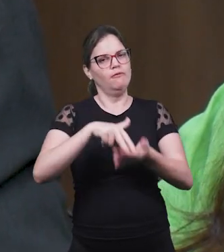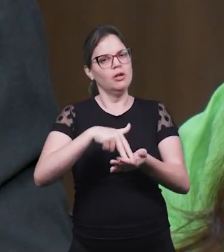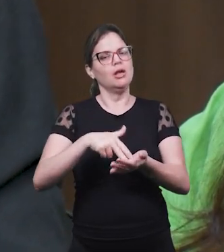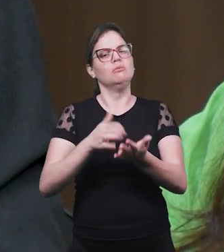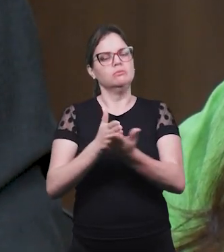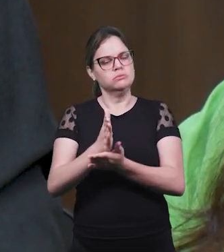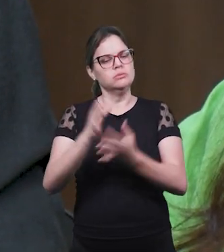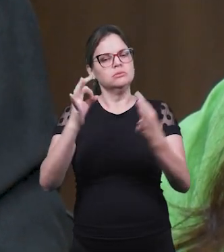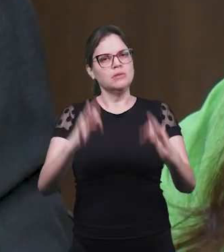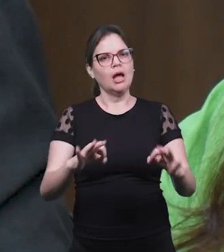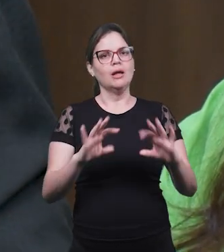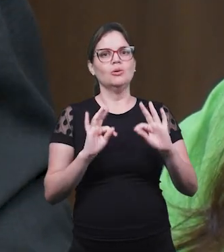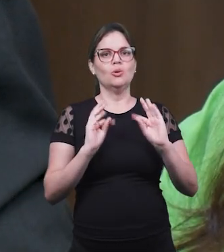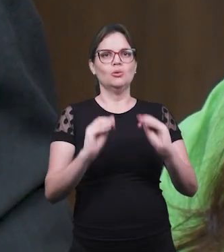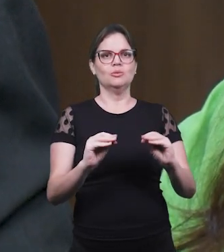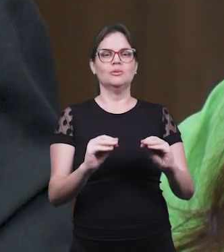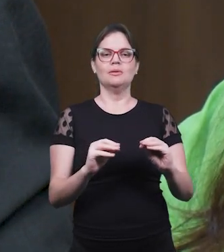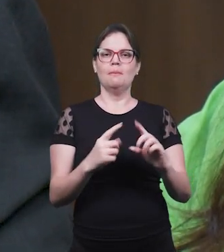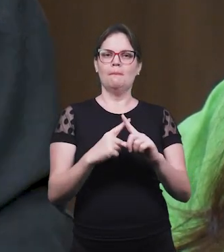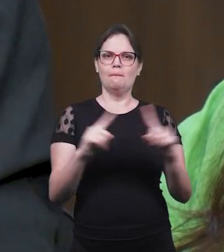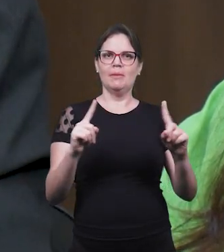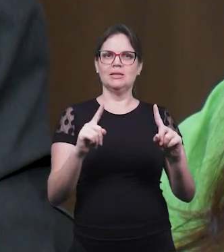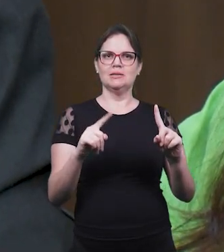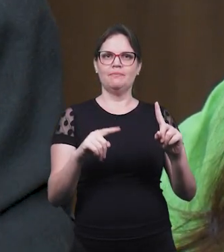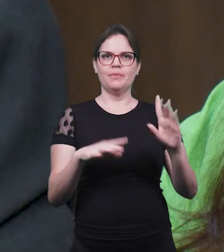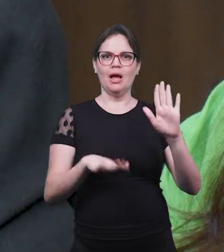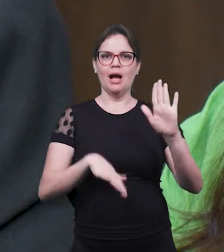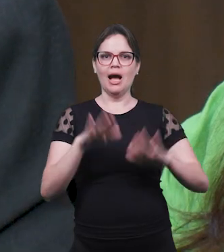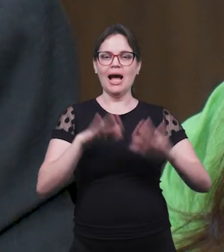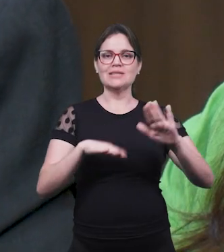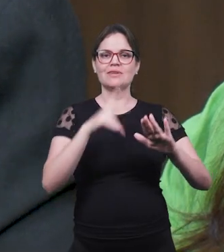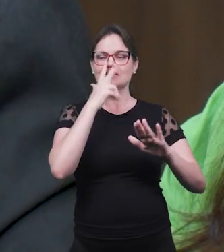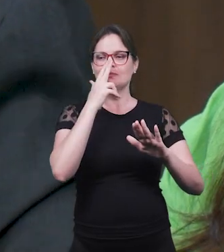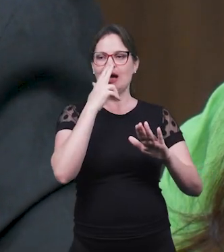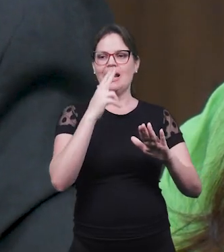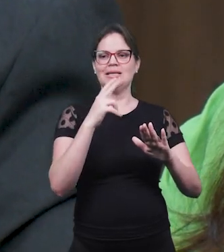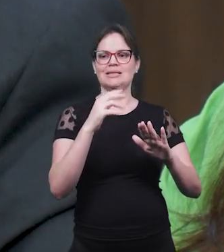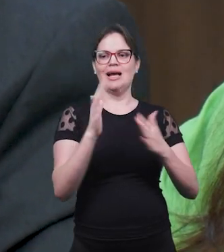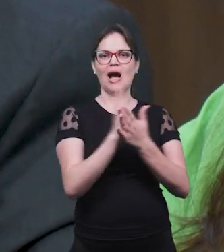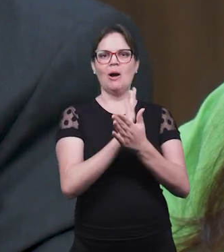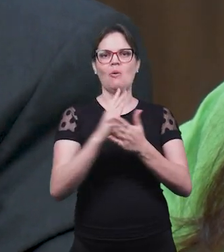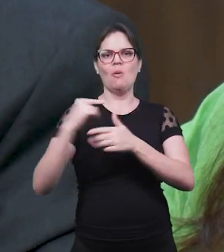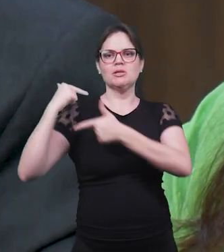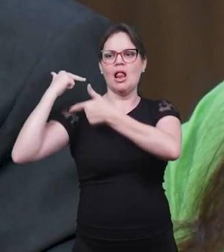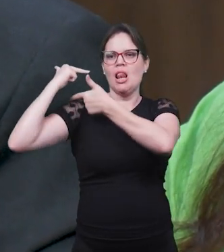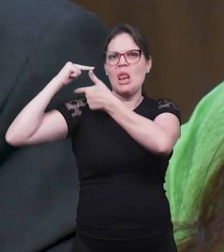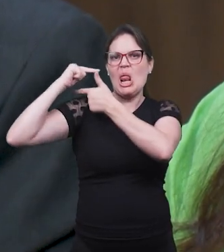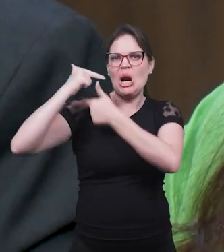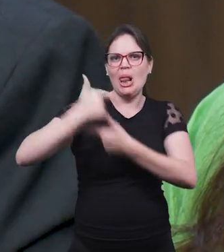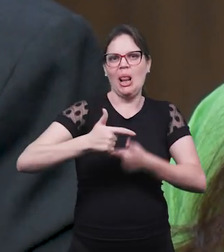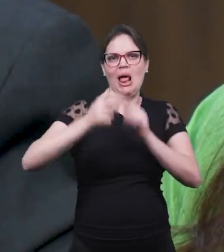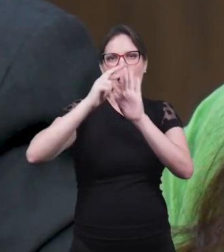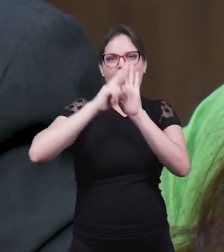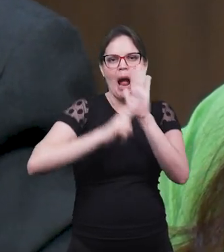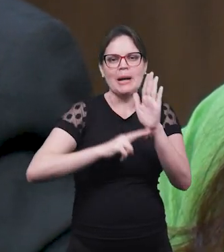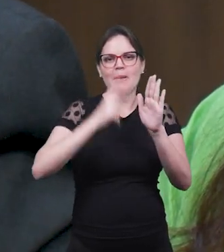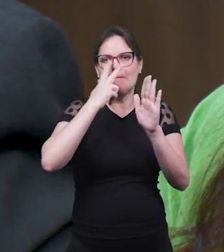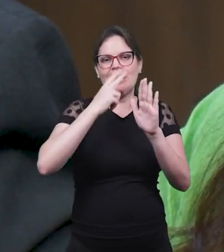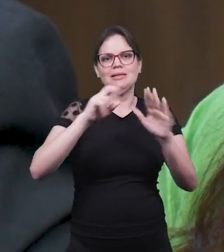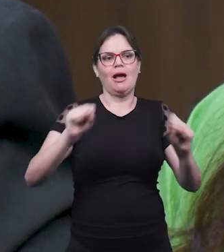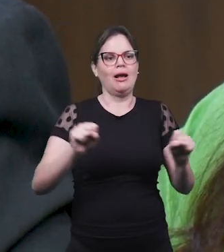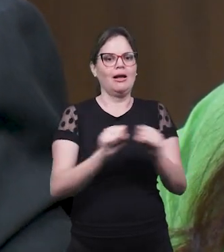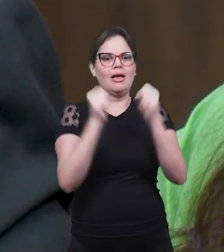certo. Mas eu acho que essa palavra, ela às vezes quebra o sentido certas de eterna barreiras. preparação, né? Exatamente, certas barreiras